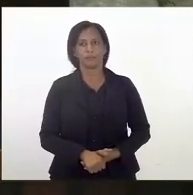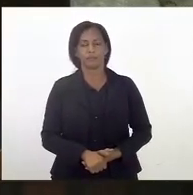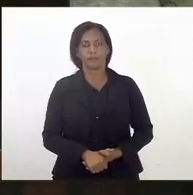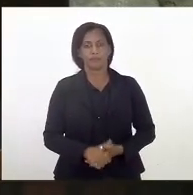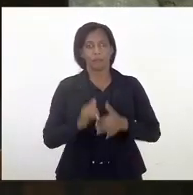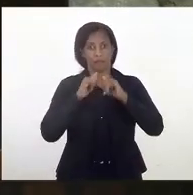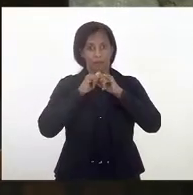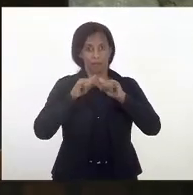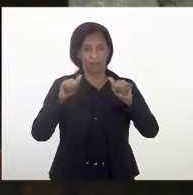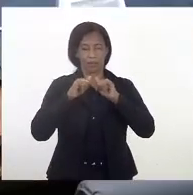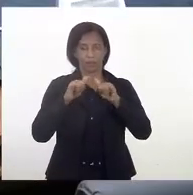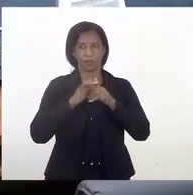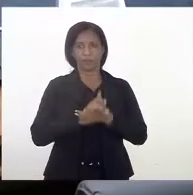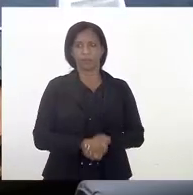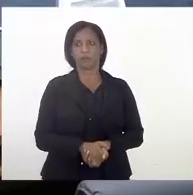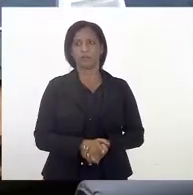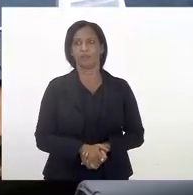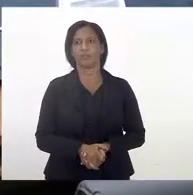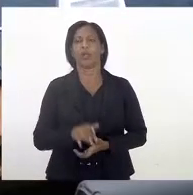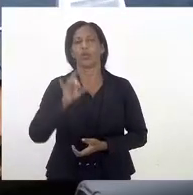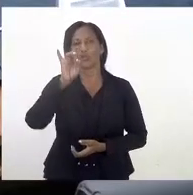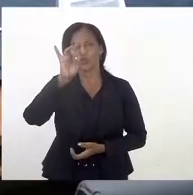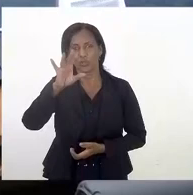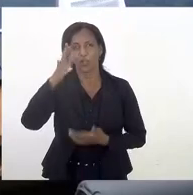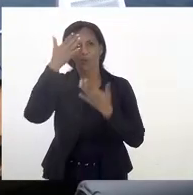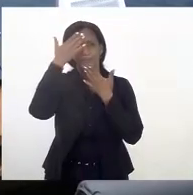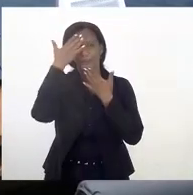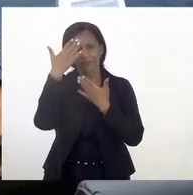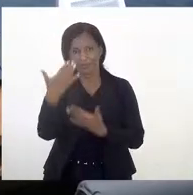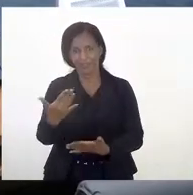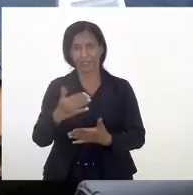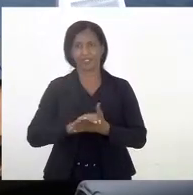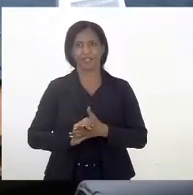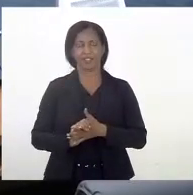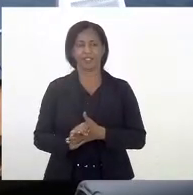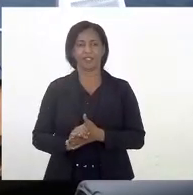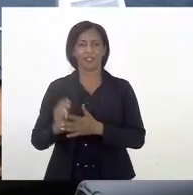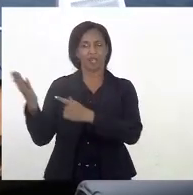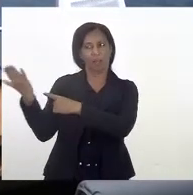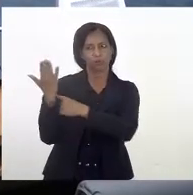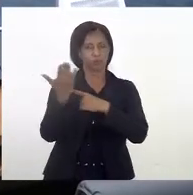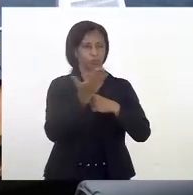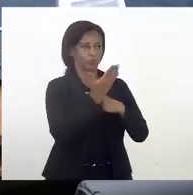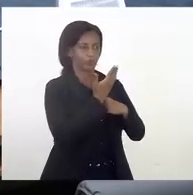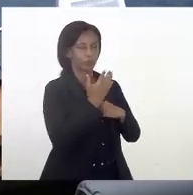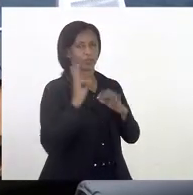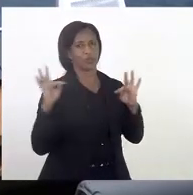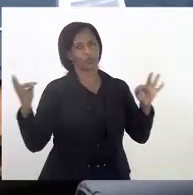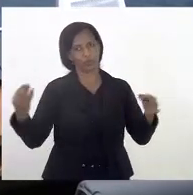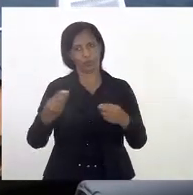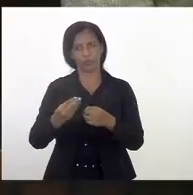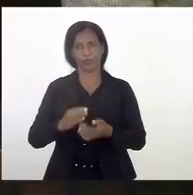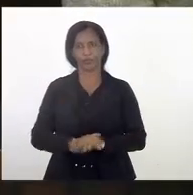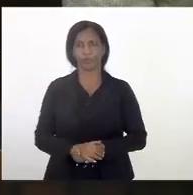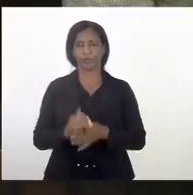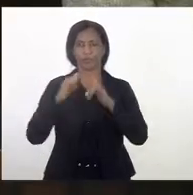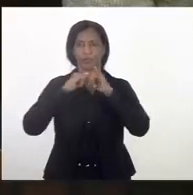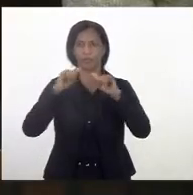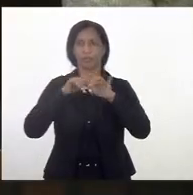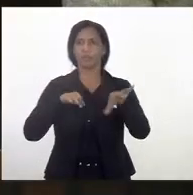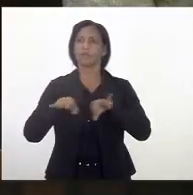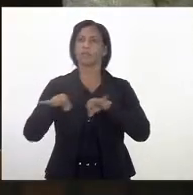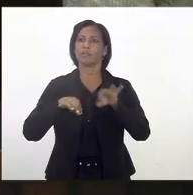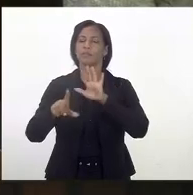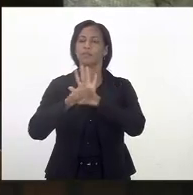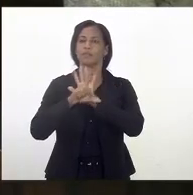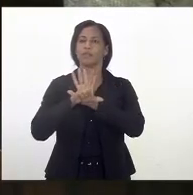o anuncio apenas para agradecer ajuda o empenho de todos Obrigado o anuncio projeto de